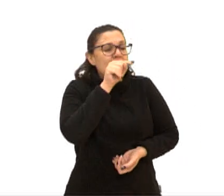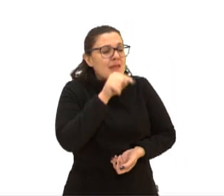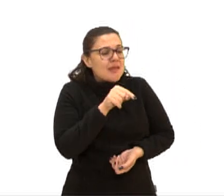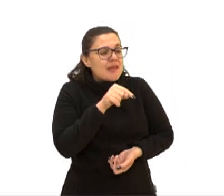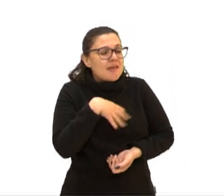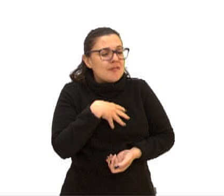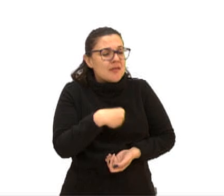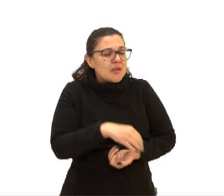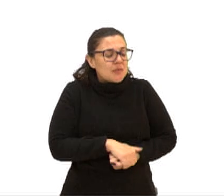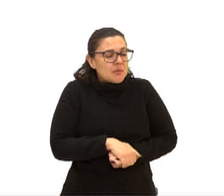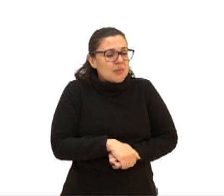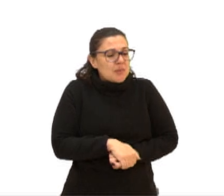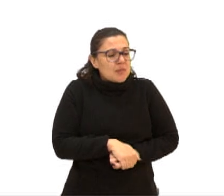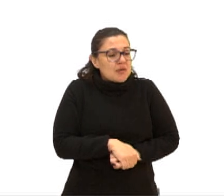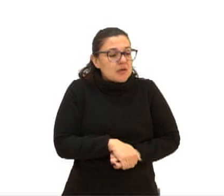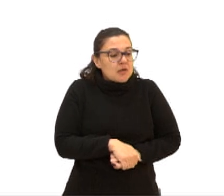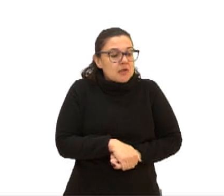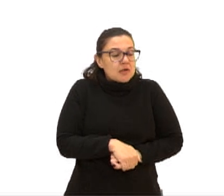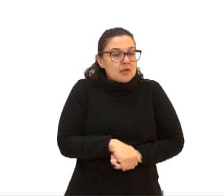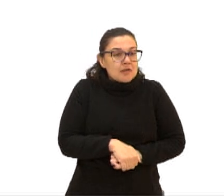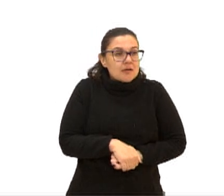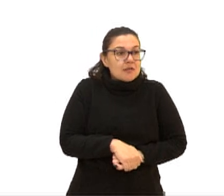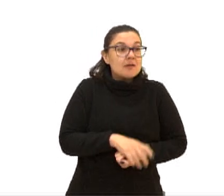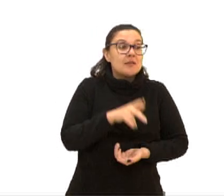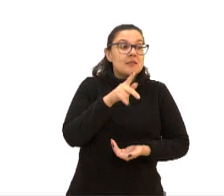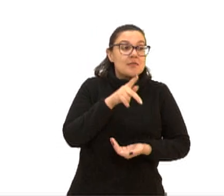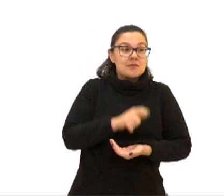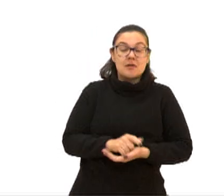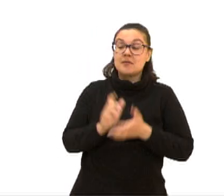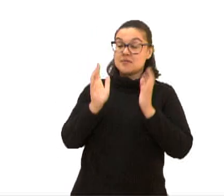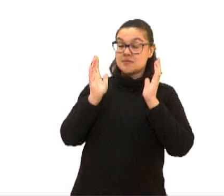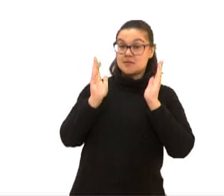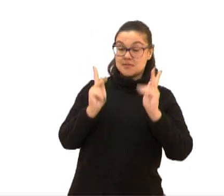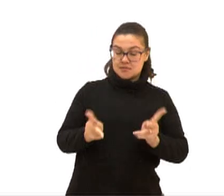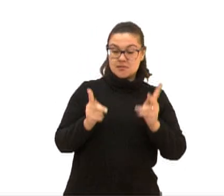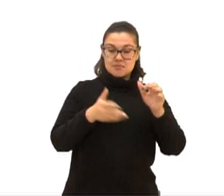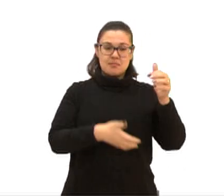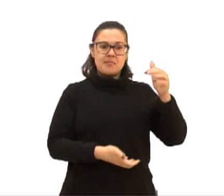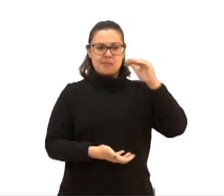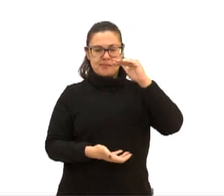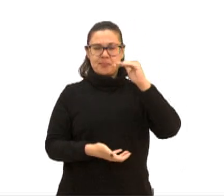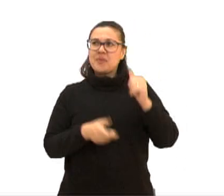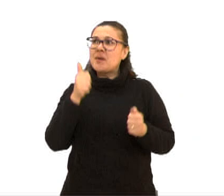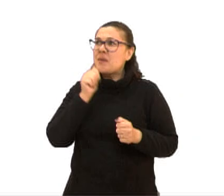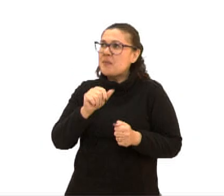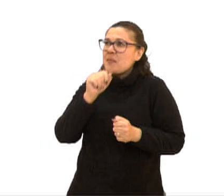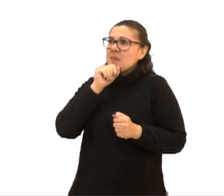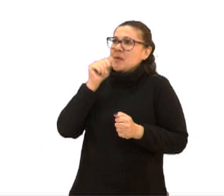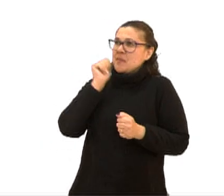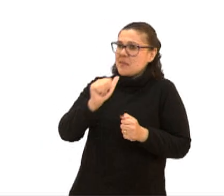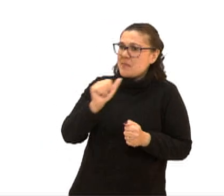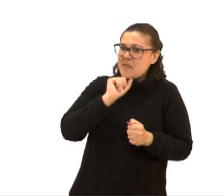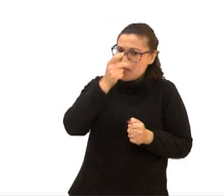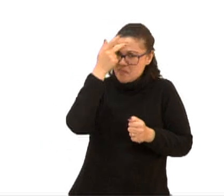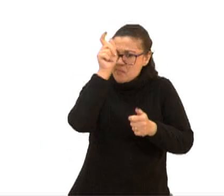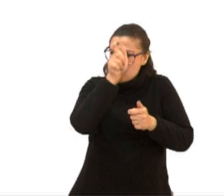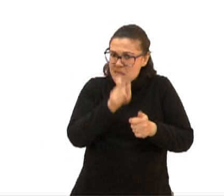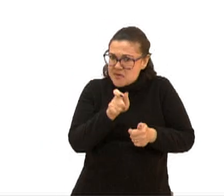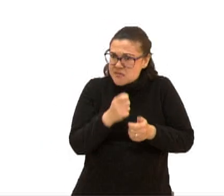Pluft? Pluft sempre com a boneca de pano. Mamãe, gente